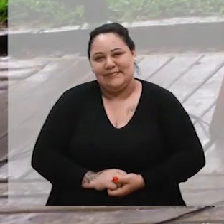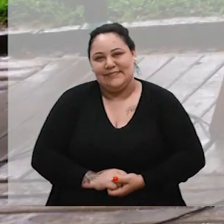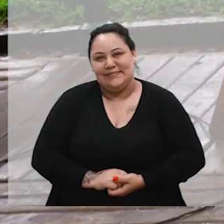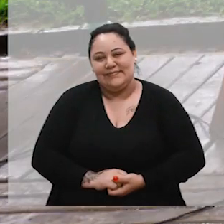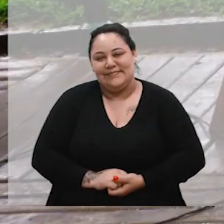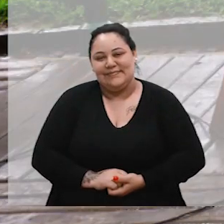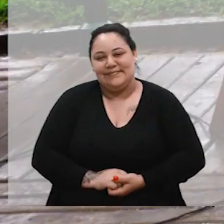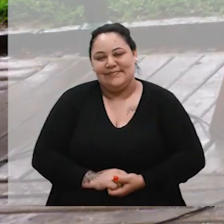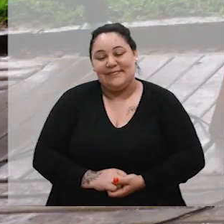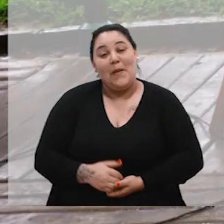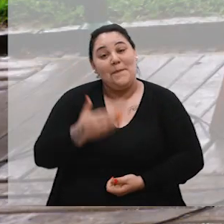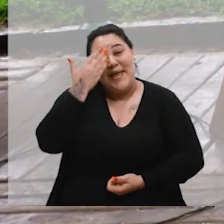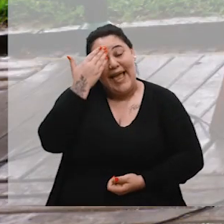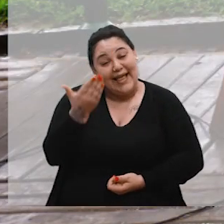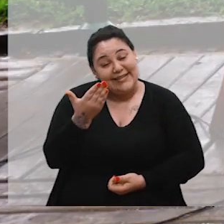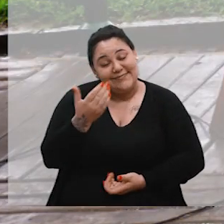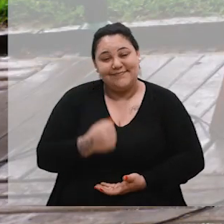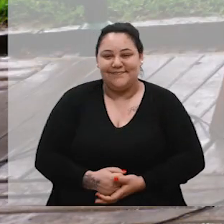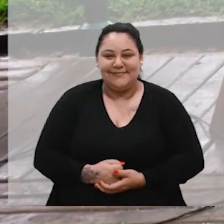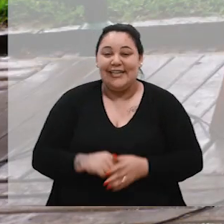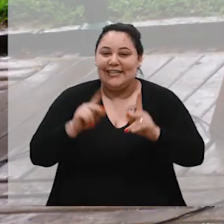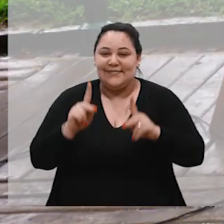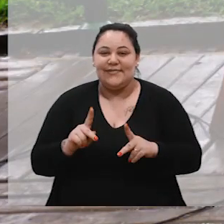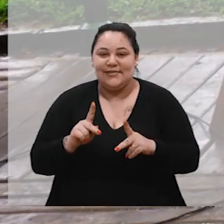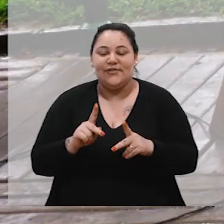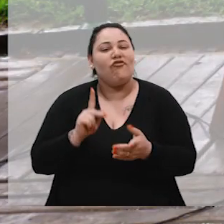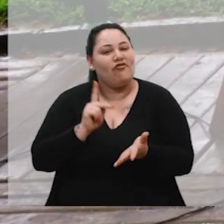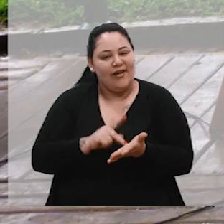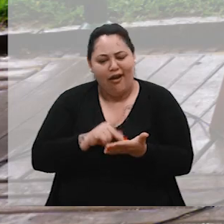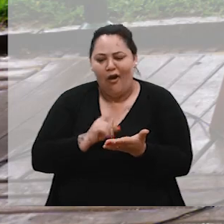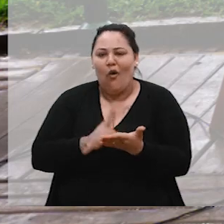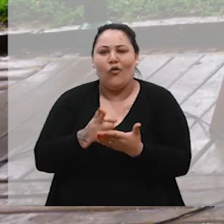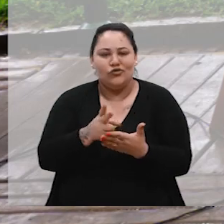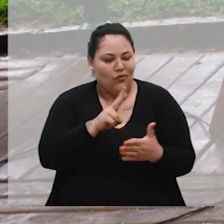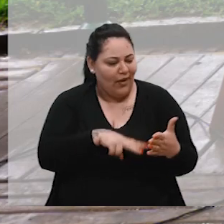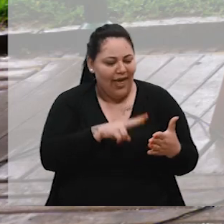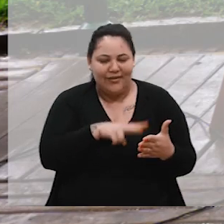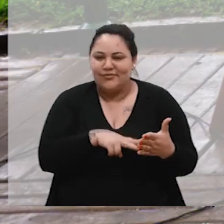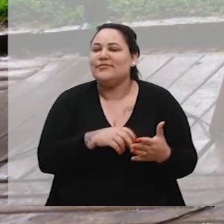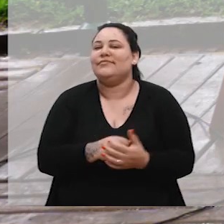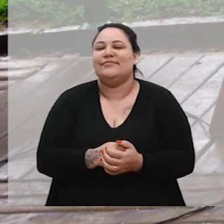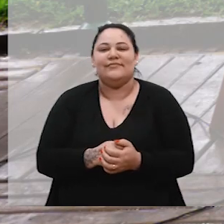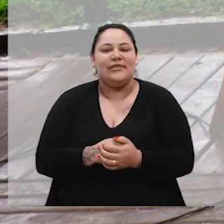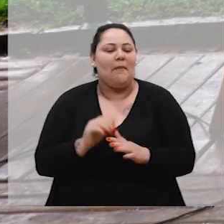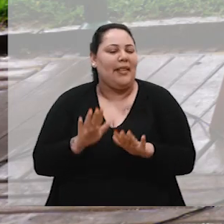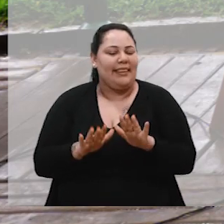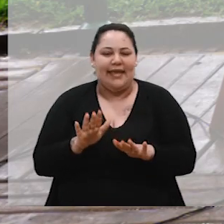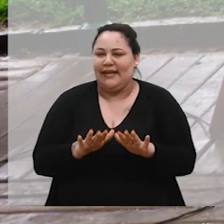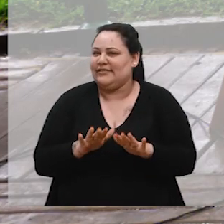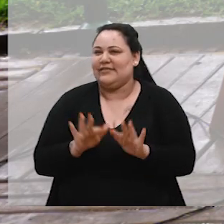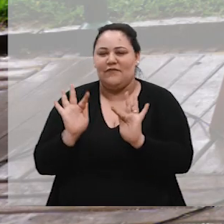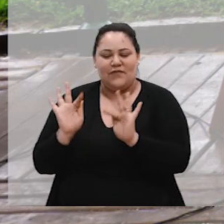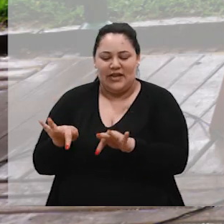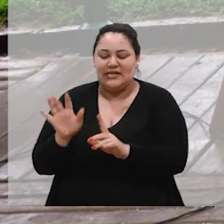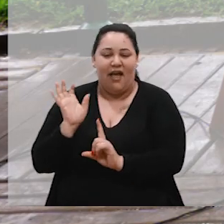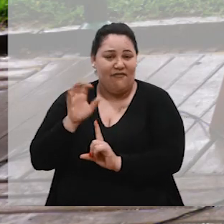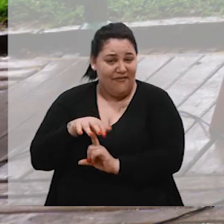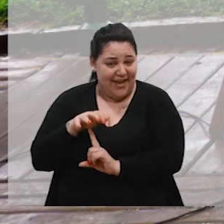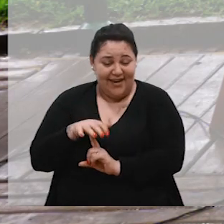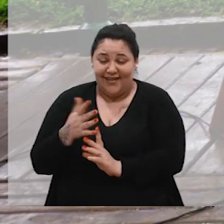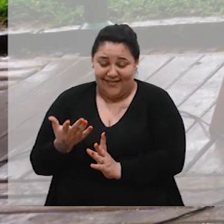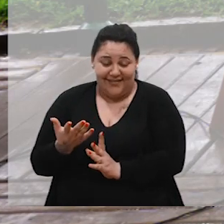Obrigada. E que as pessoas realmente continuem lendo, independente, né, de ter terminado a feira, Lisana.